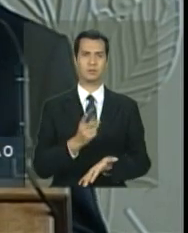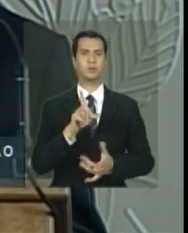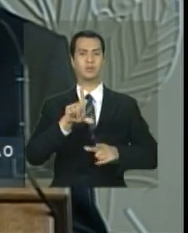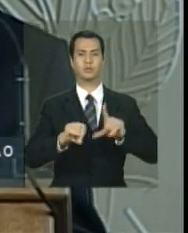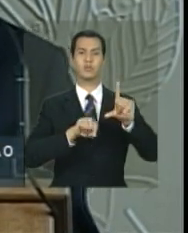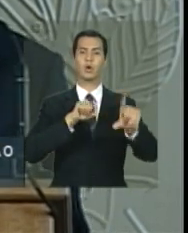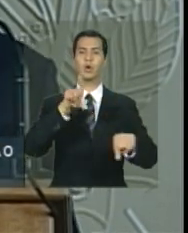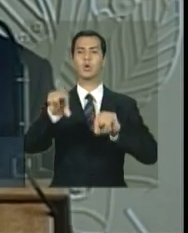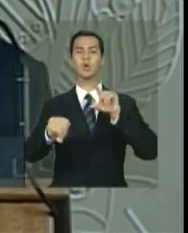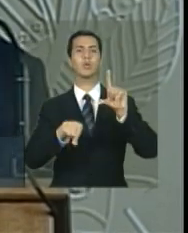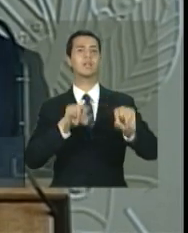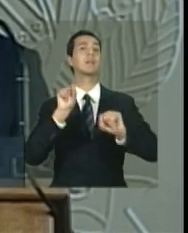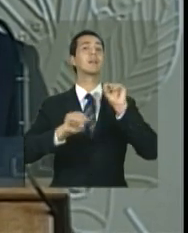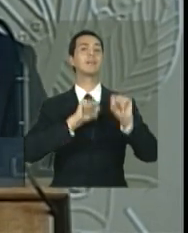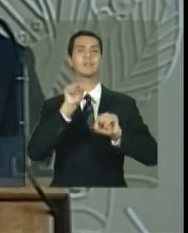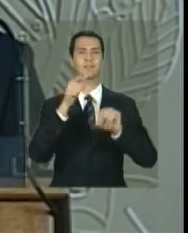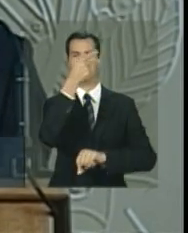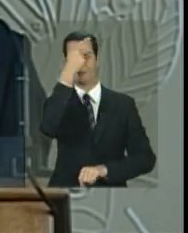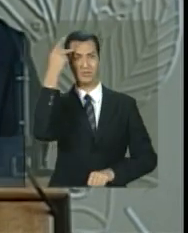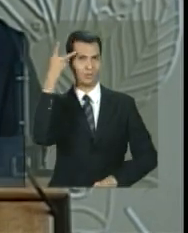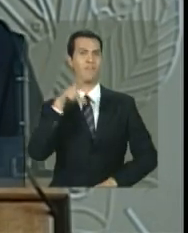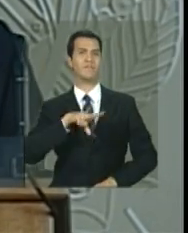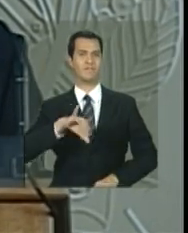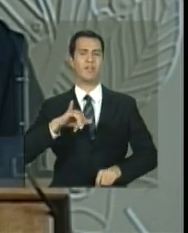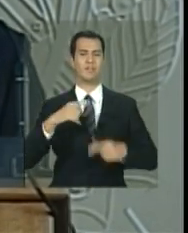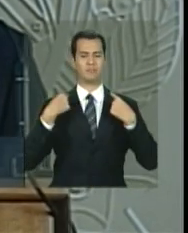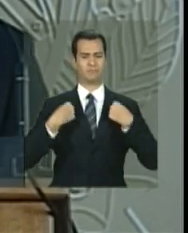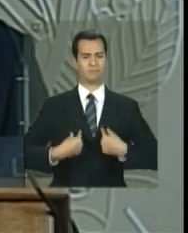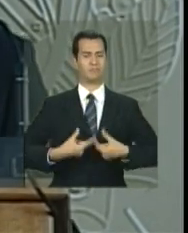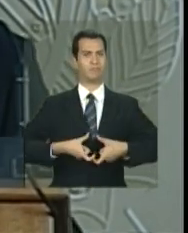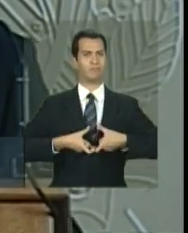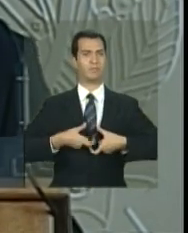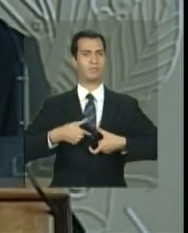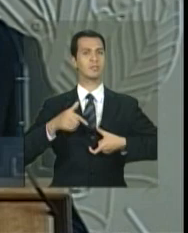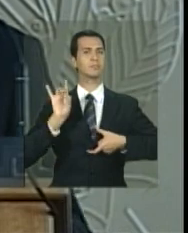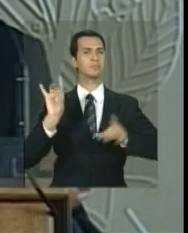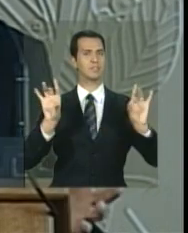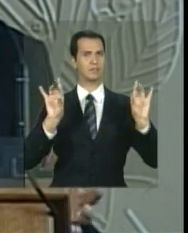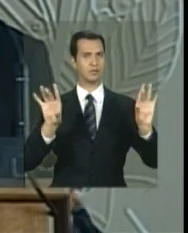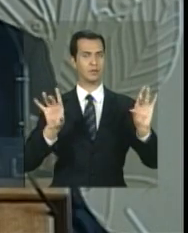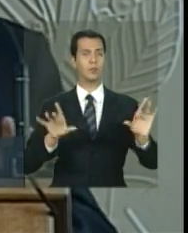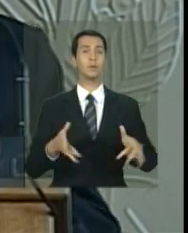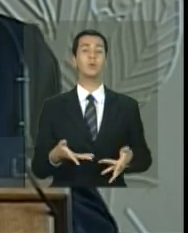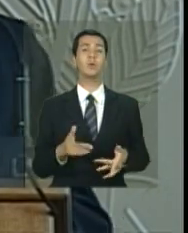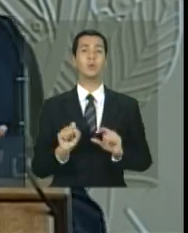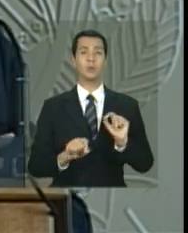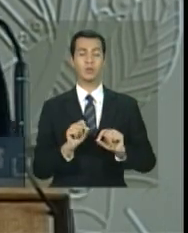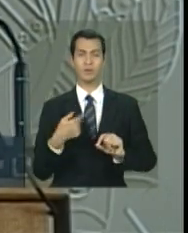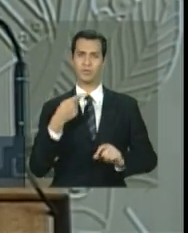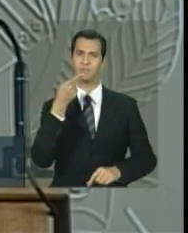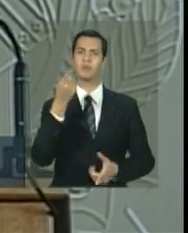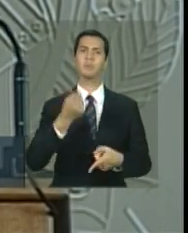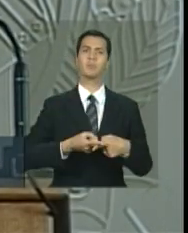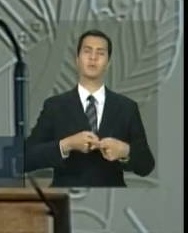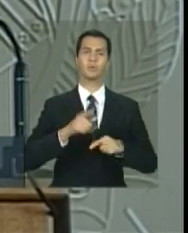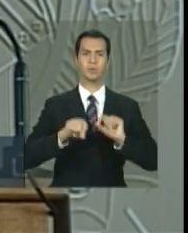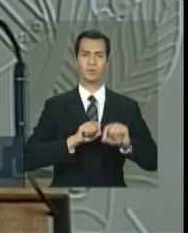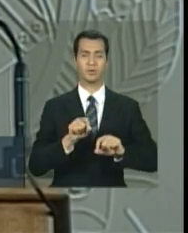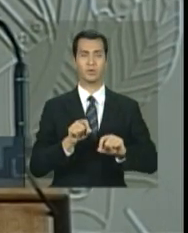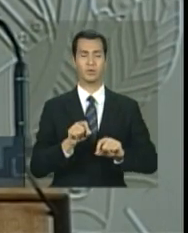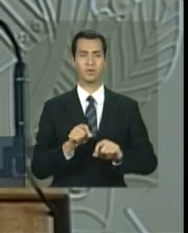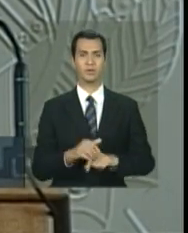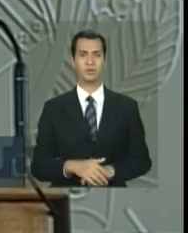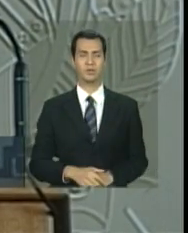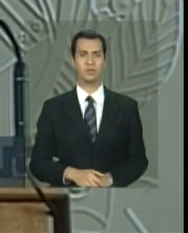as figuras que ganham a medalha 25 de janeiro. E eu digo isto, pautado até, presidenta, por